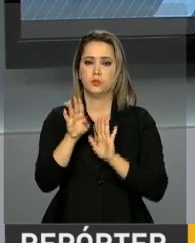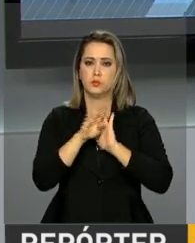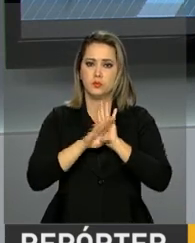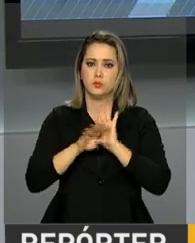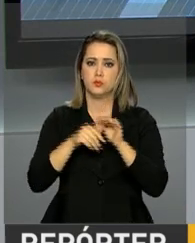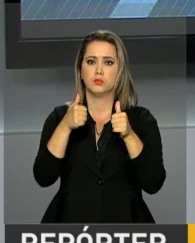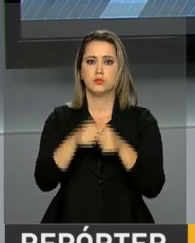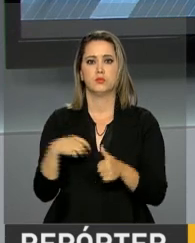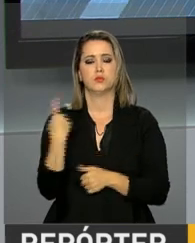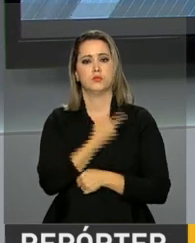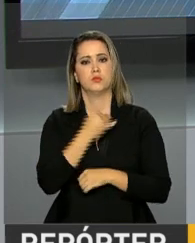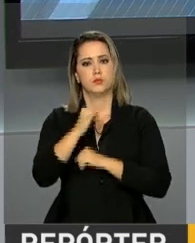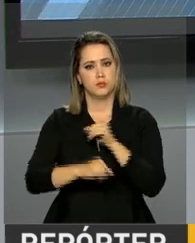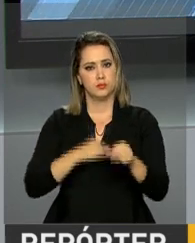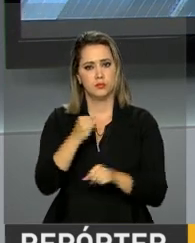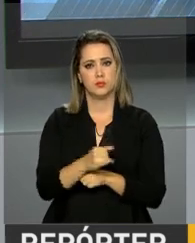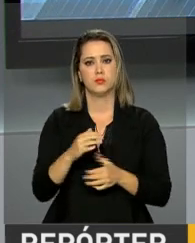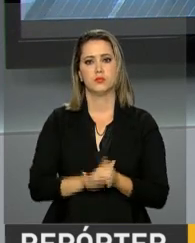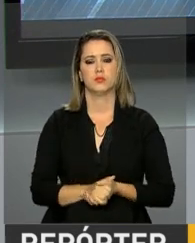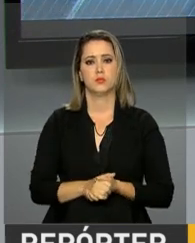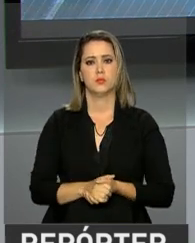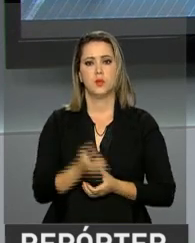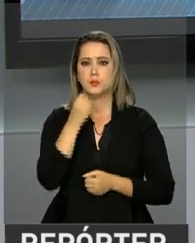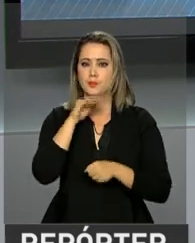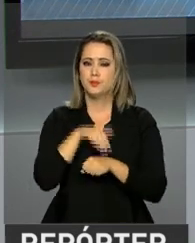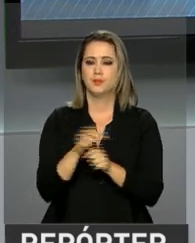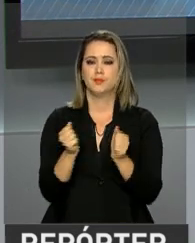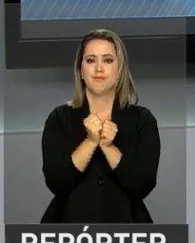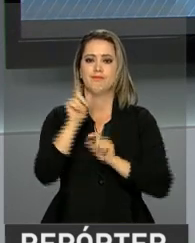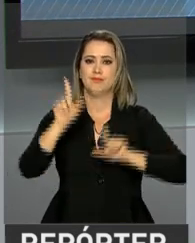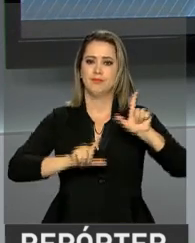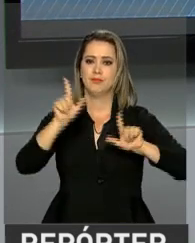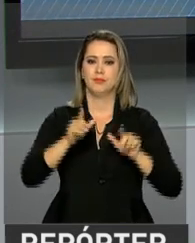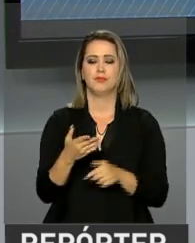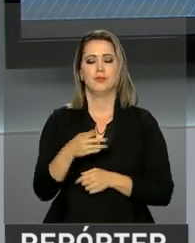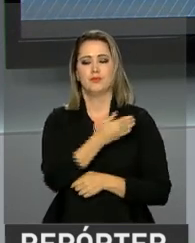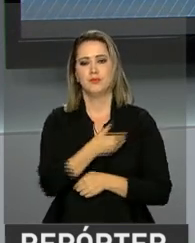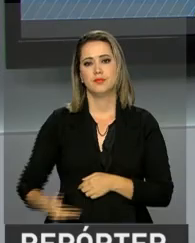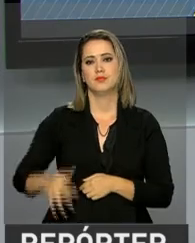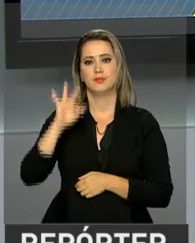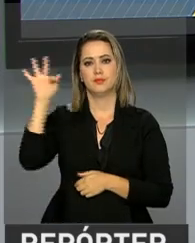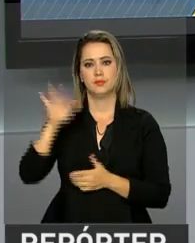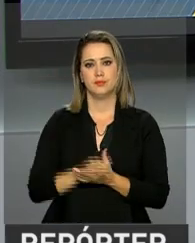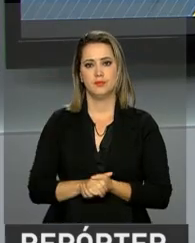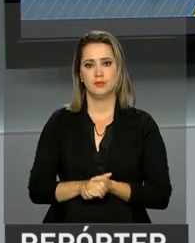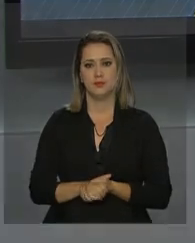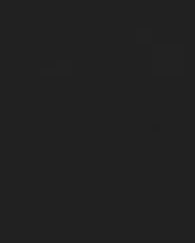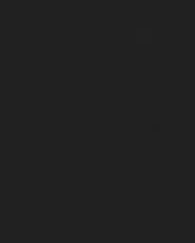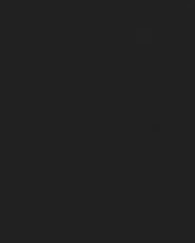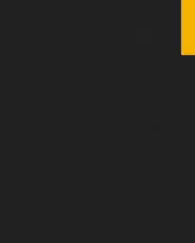toda a programação também está em nossa página na internet continue com a gente aqui na nbr a tv do governo federal